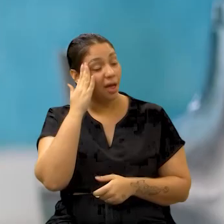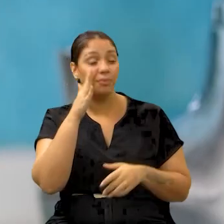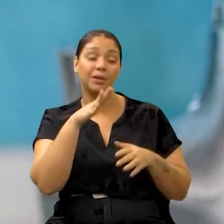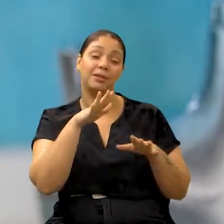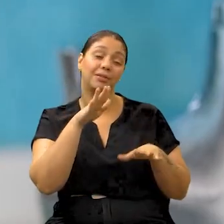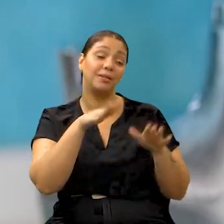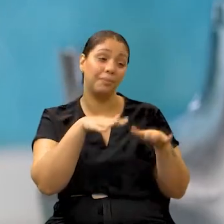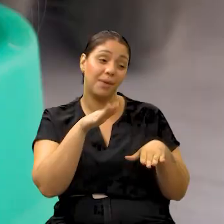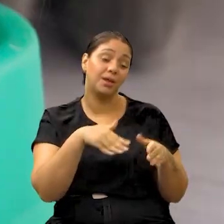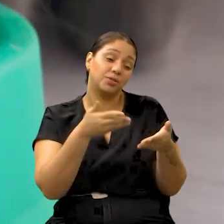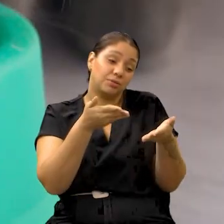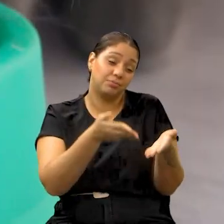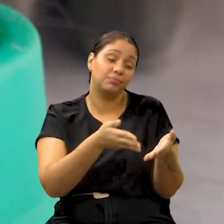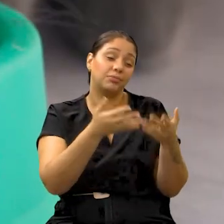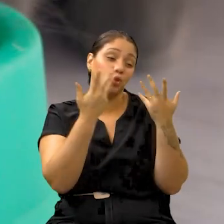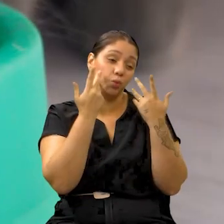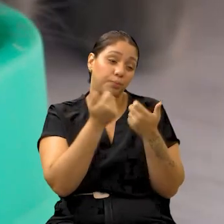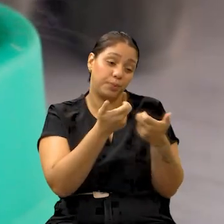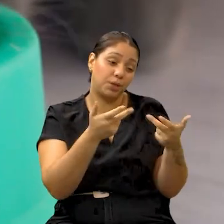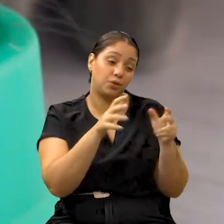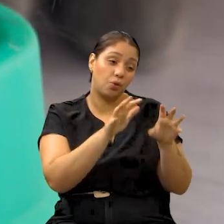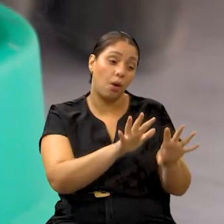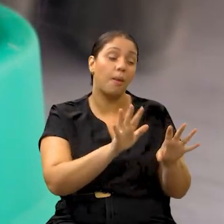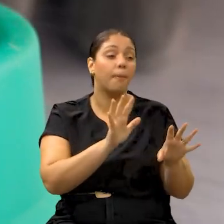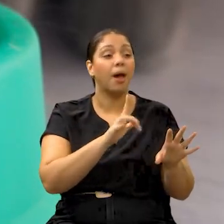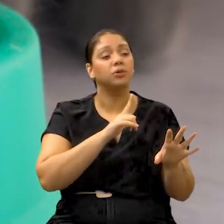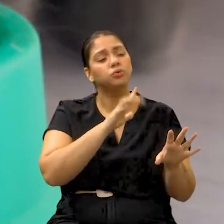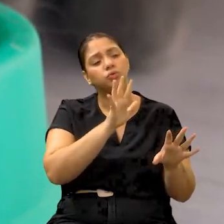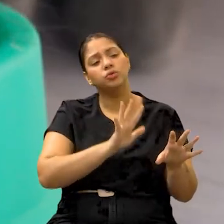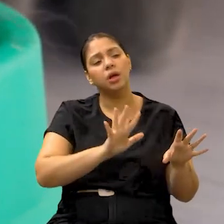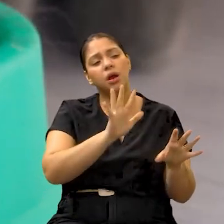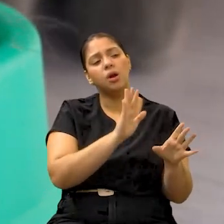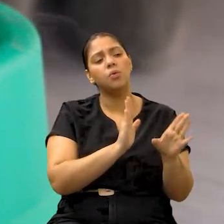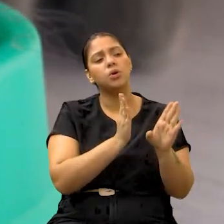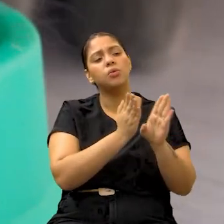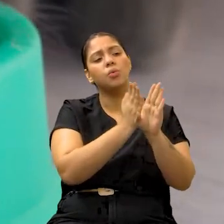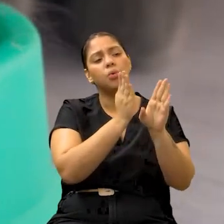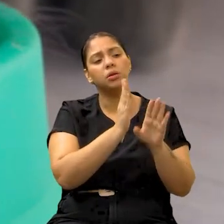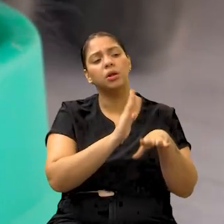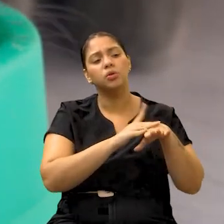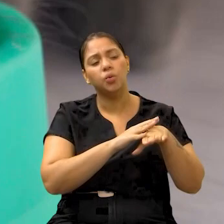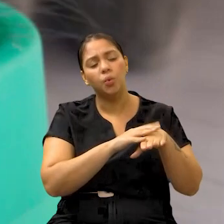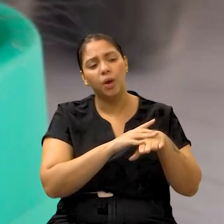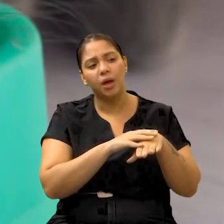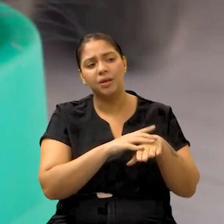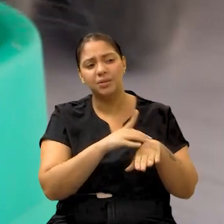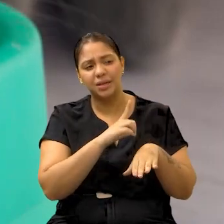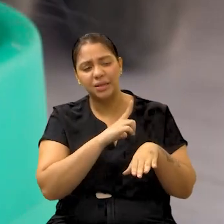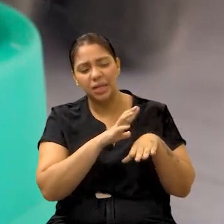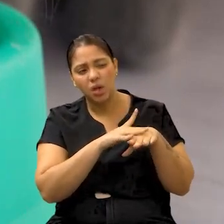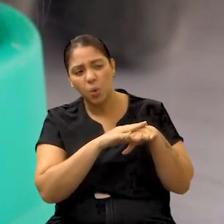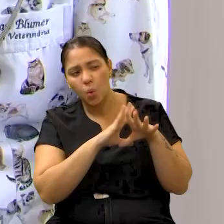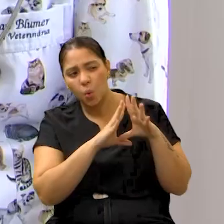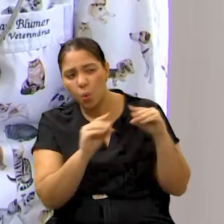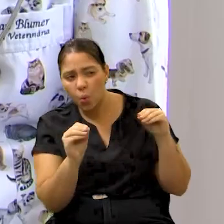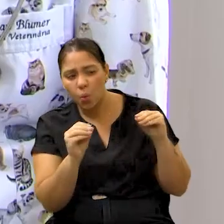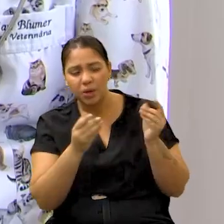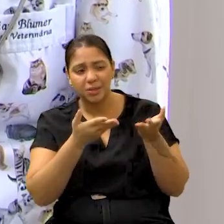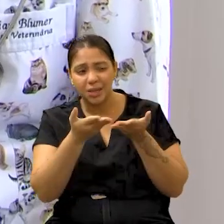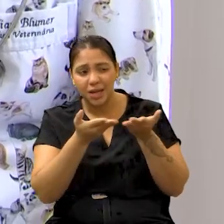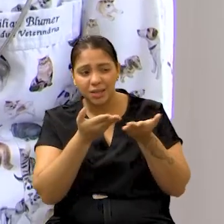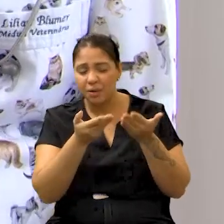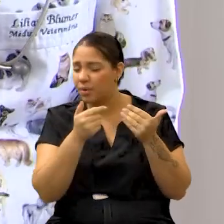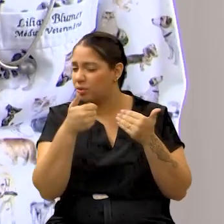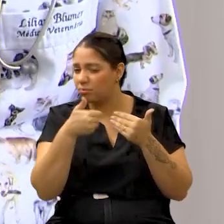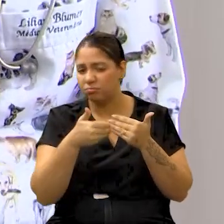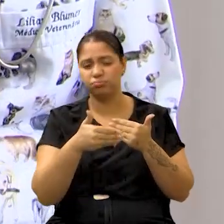vai depender do bichinho também, mas normalmente no que você vê no geral, quando é diagnosticada com essa doença, tem cura ou o